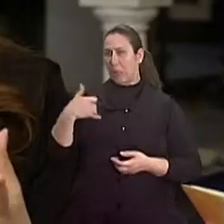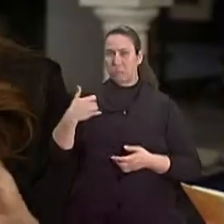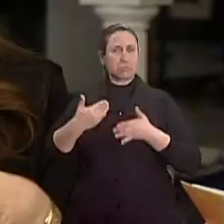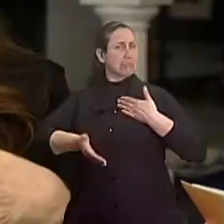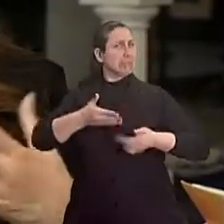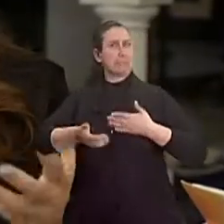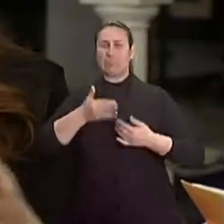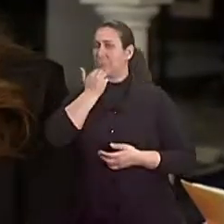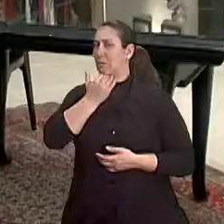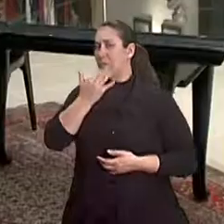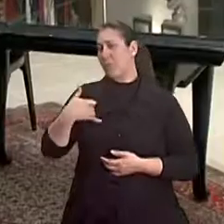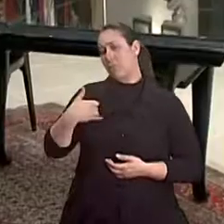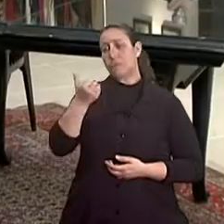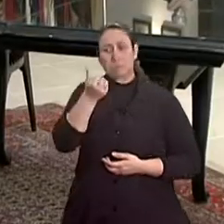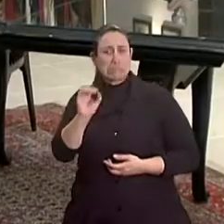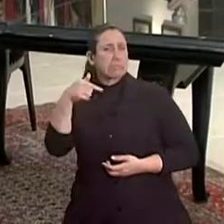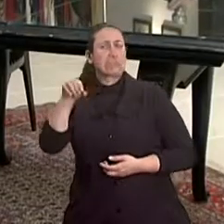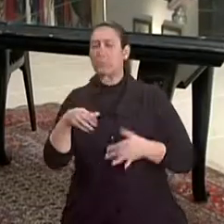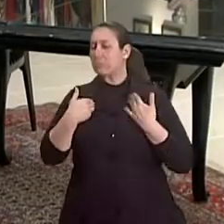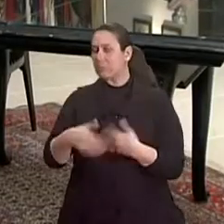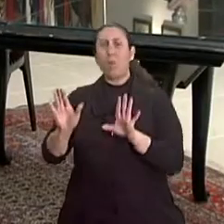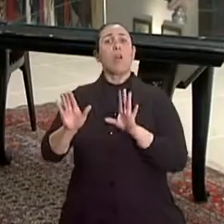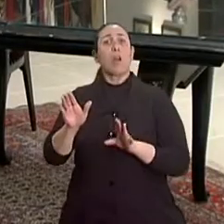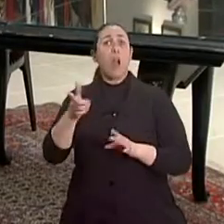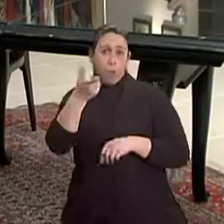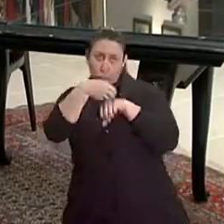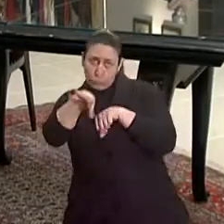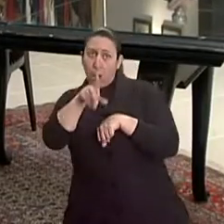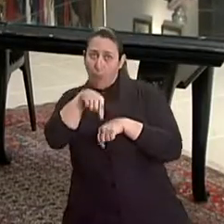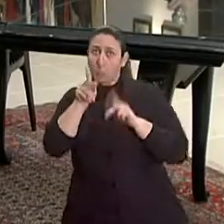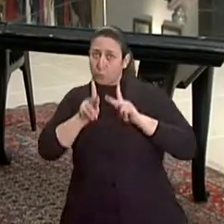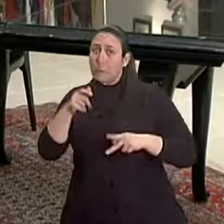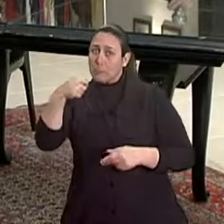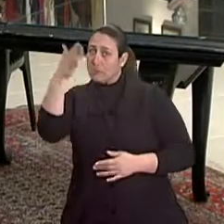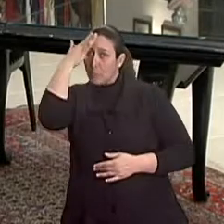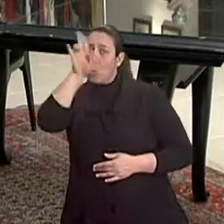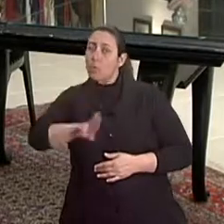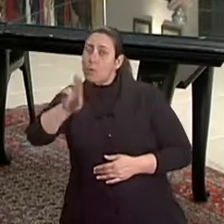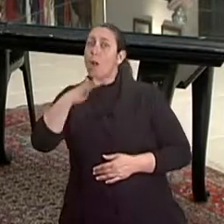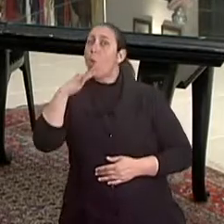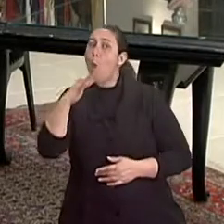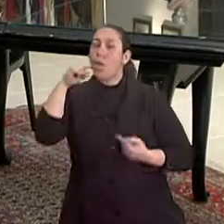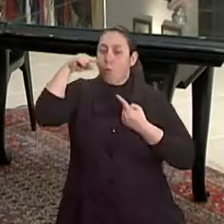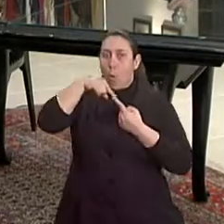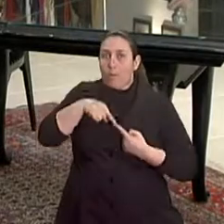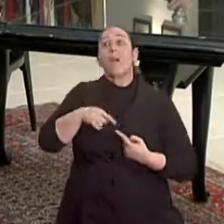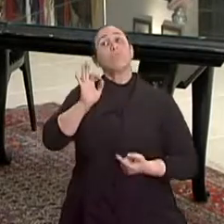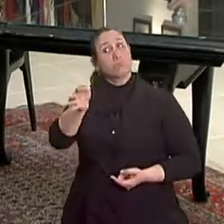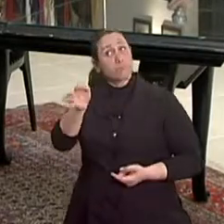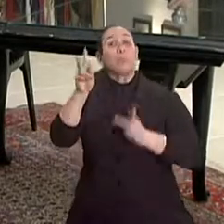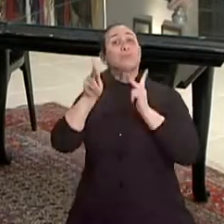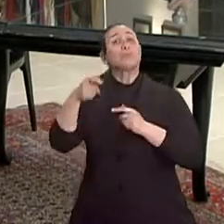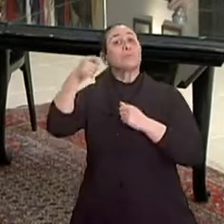saber usar a cor, mas a gente pode usar todas as cores. Mas aí tu desse a dica final. Saber usar a cor. Saber usar as cores. E saber misturar as cores.